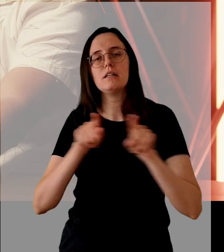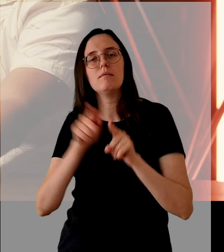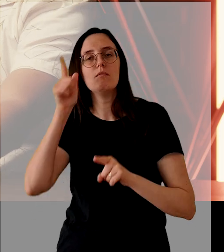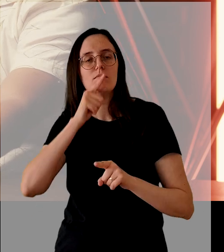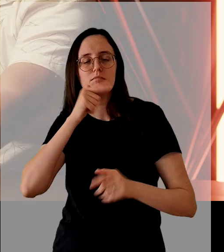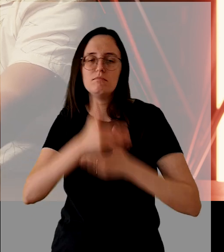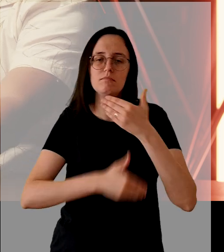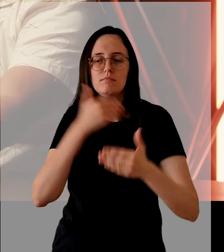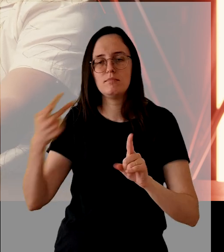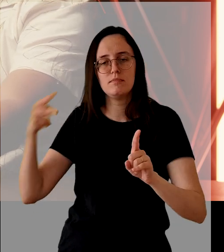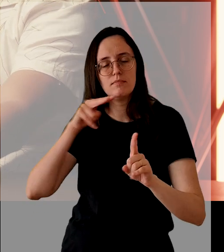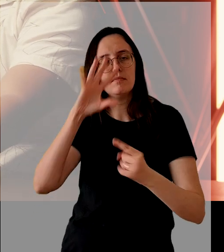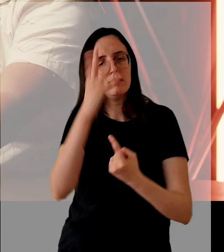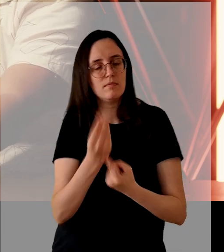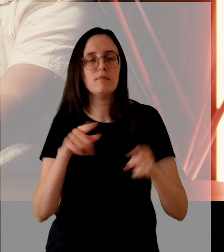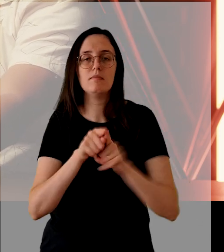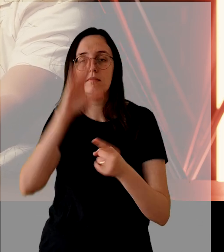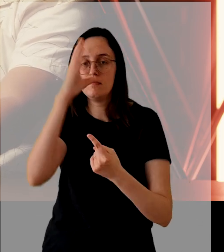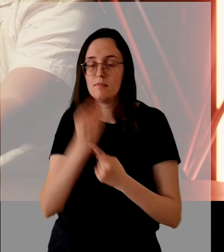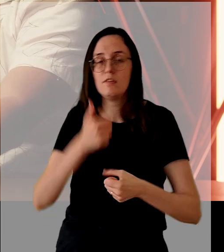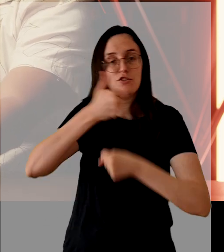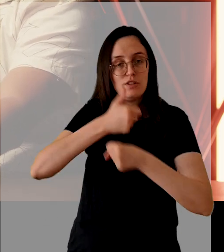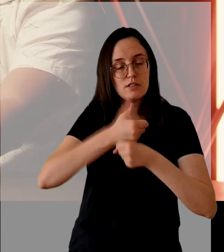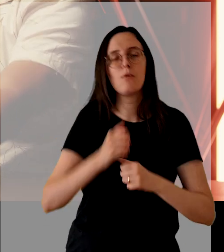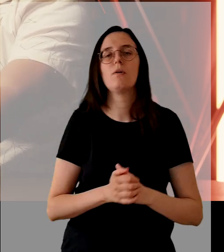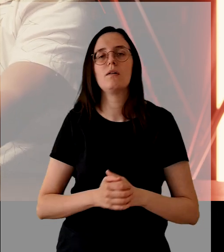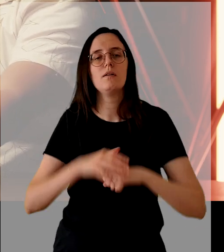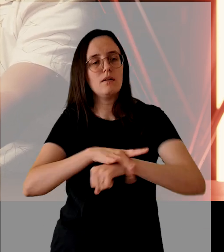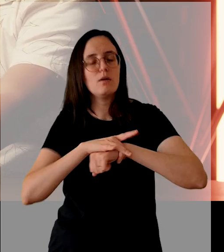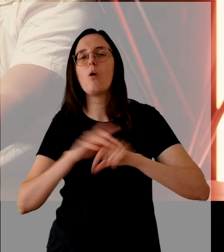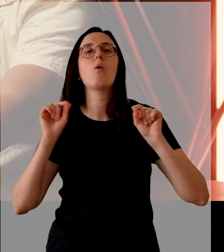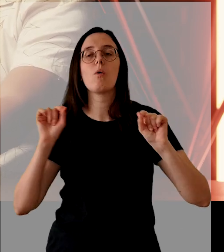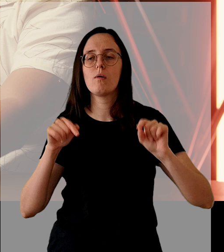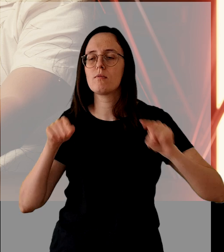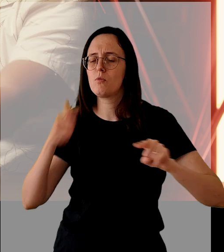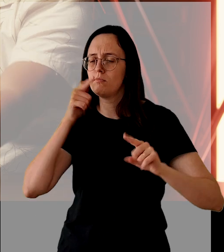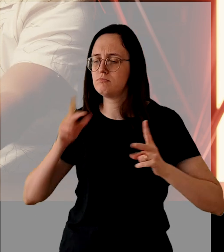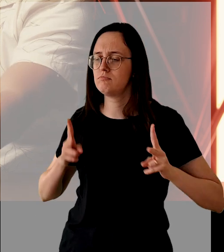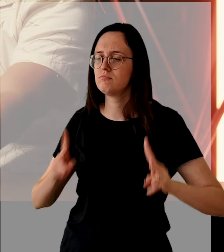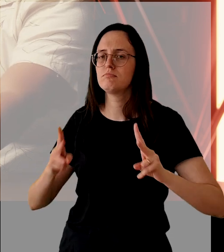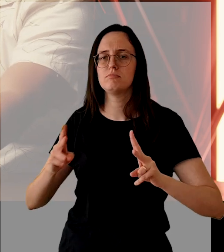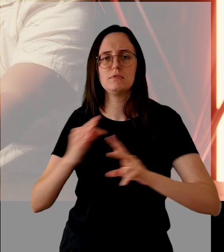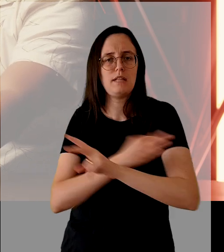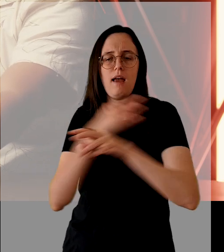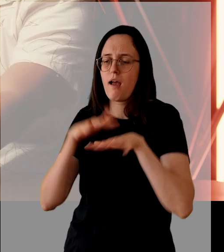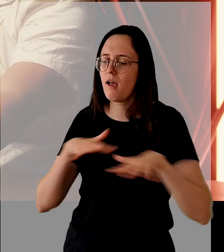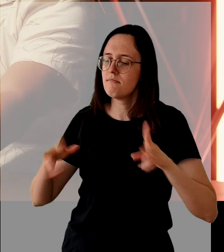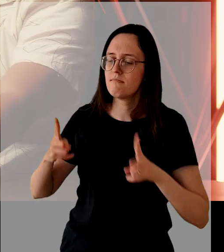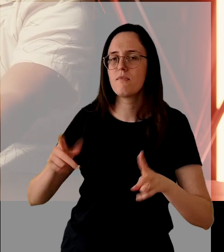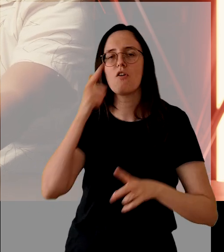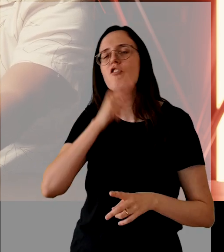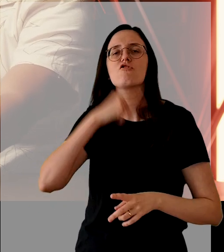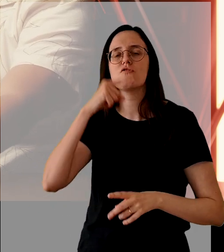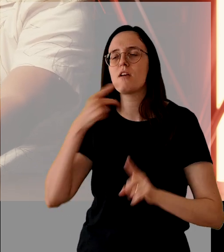fazer acontecer a sua visão artística e a visão artística da direção, garantir que elas se sustentem tecnicamente no filme, né? Não